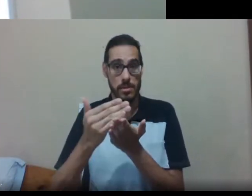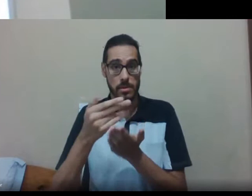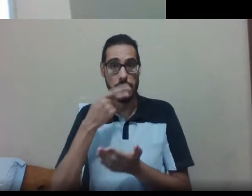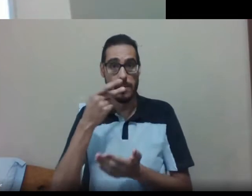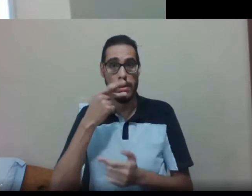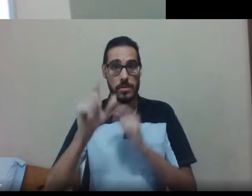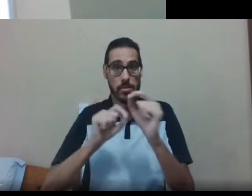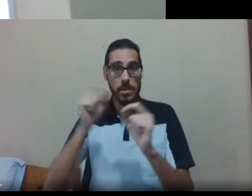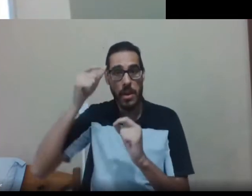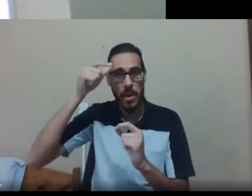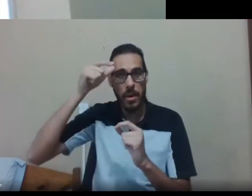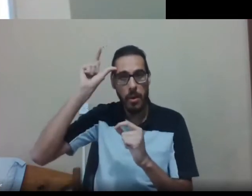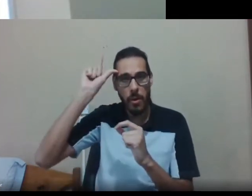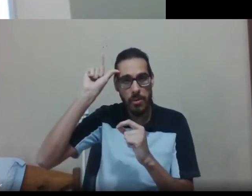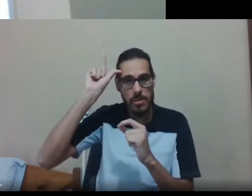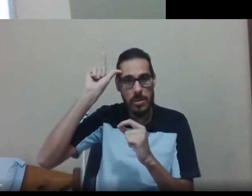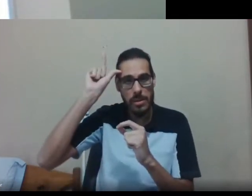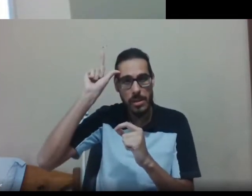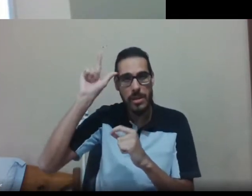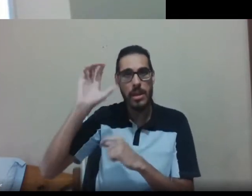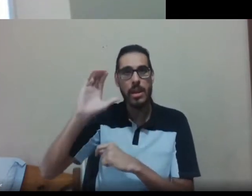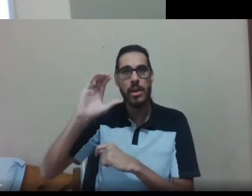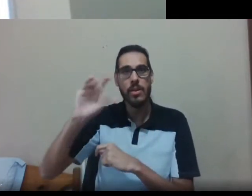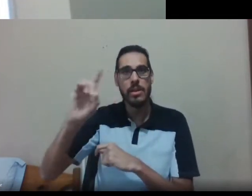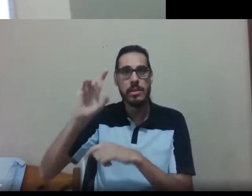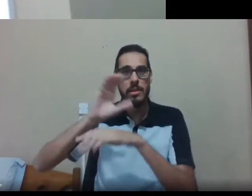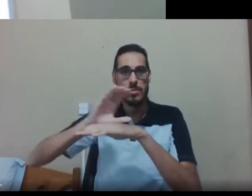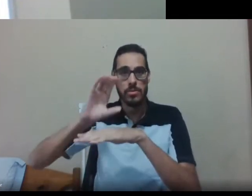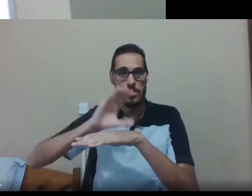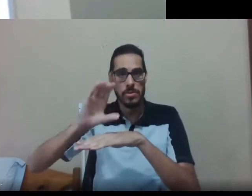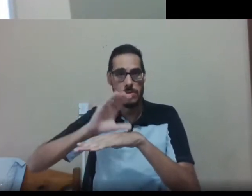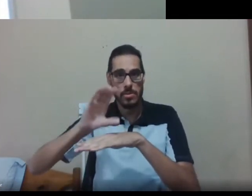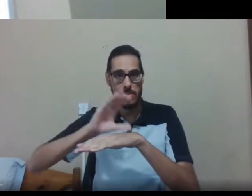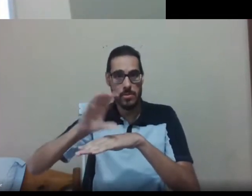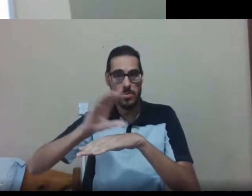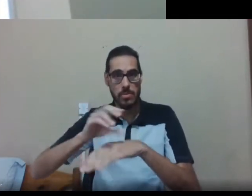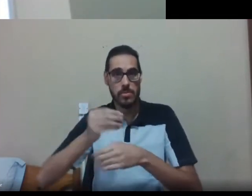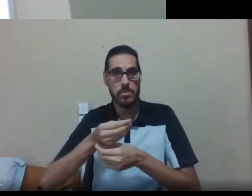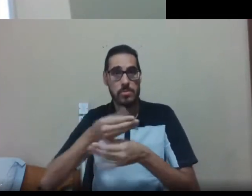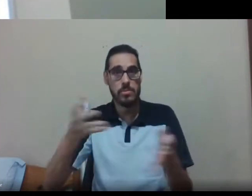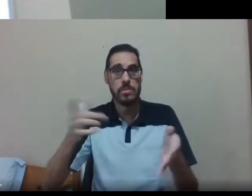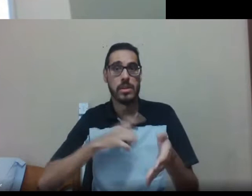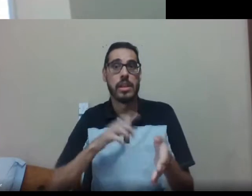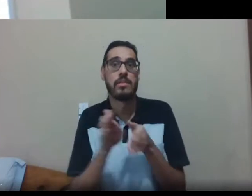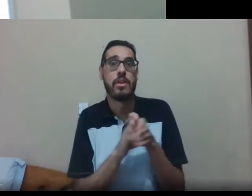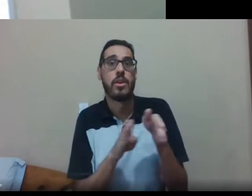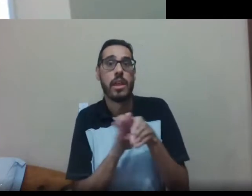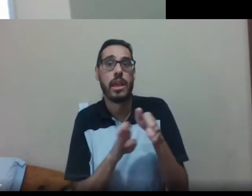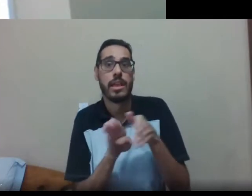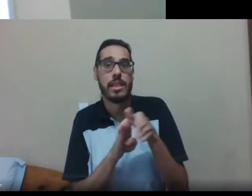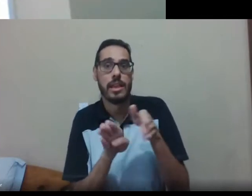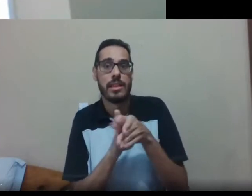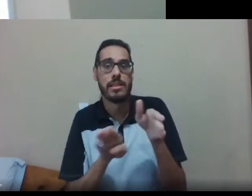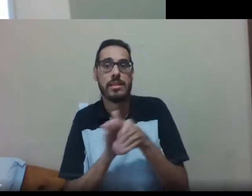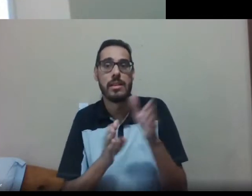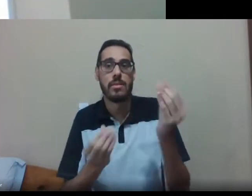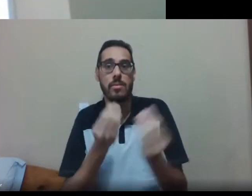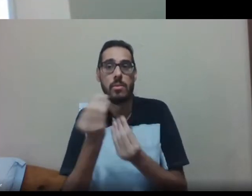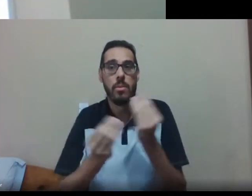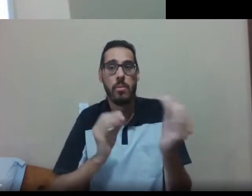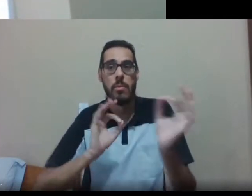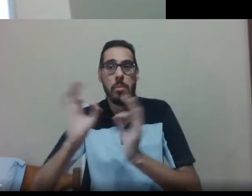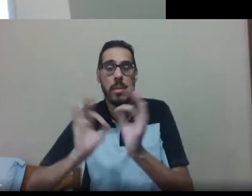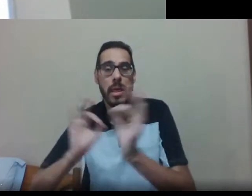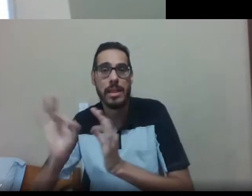orientações para planejamento das atividades que serão ofertadas agora nesse período, que a gente denominou